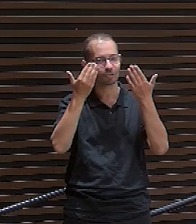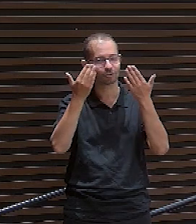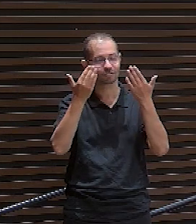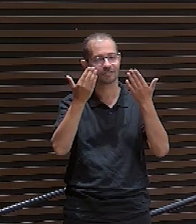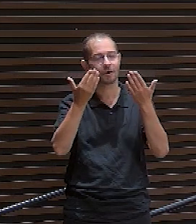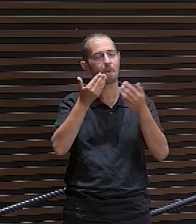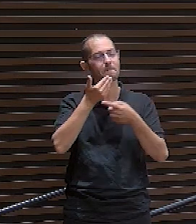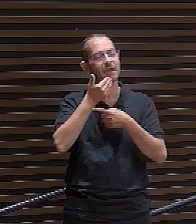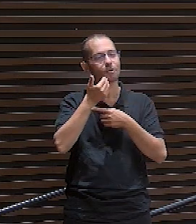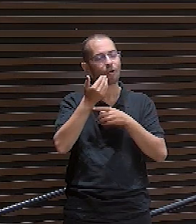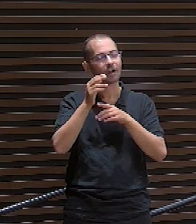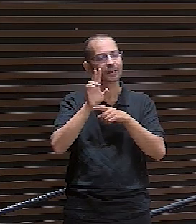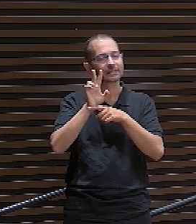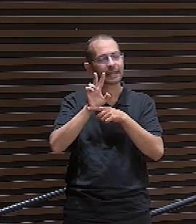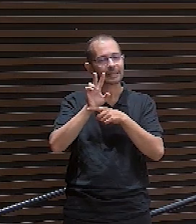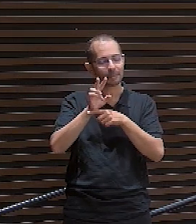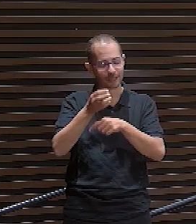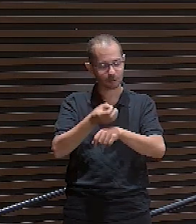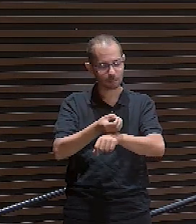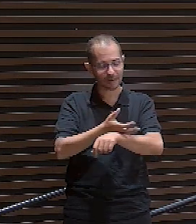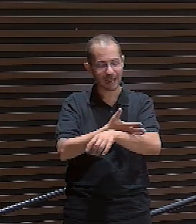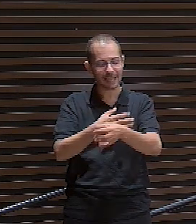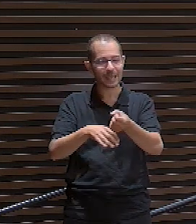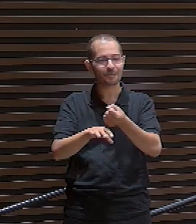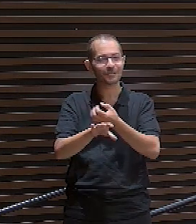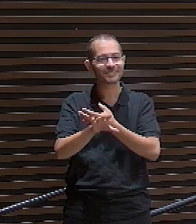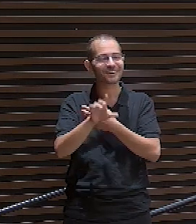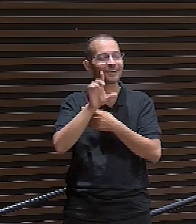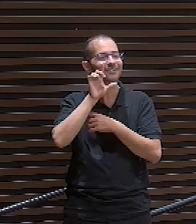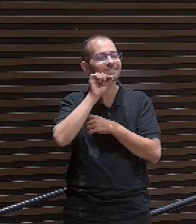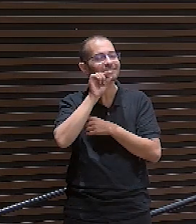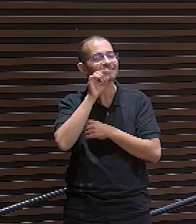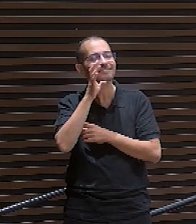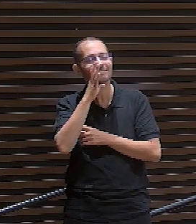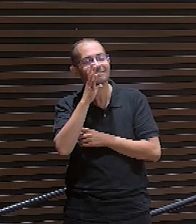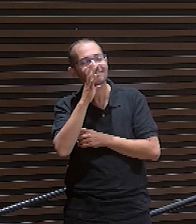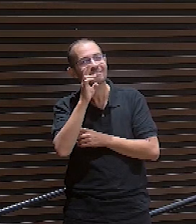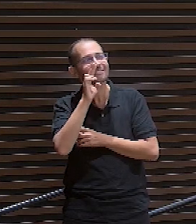melhor tratamento para emoções é passarinhar.